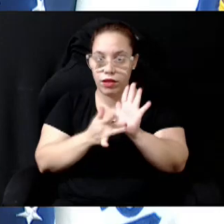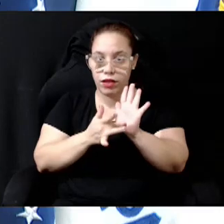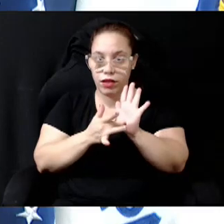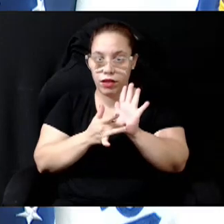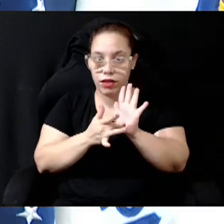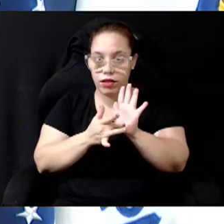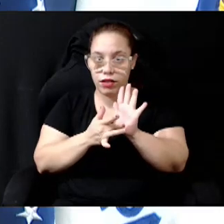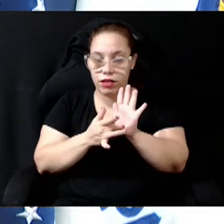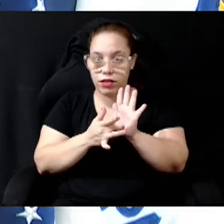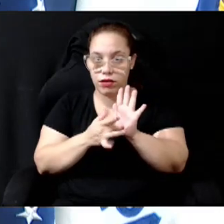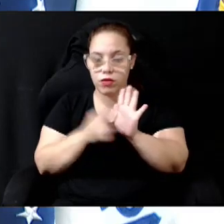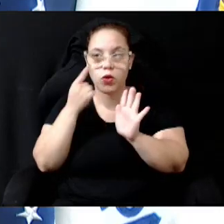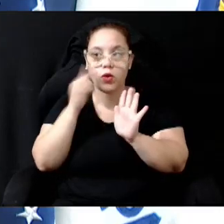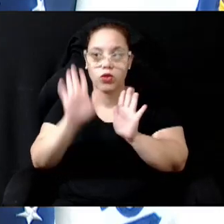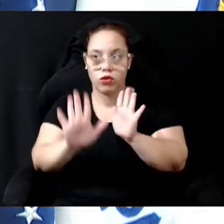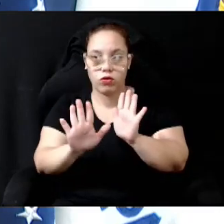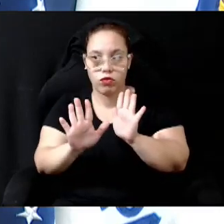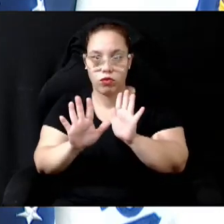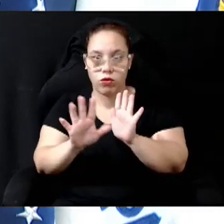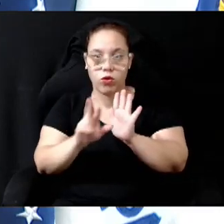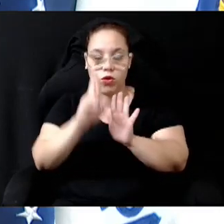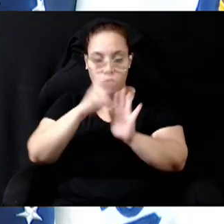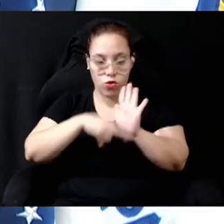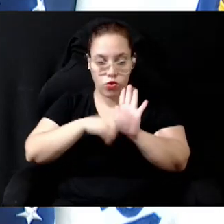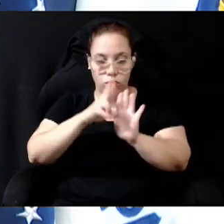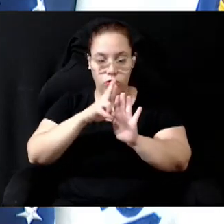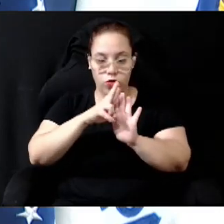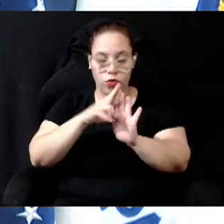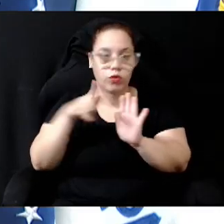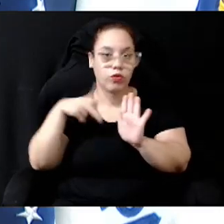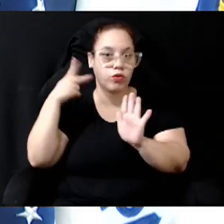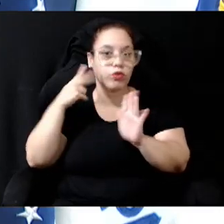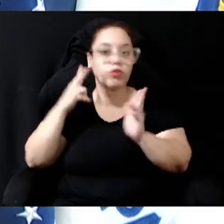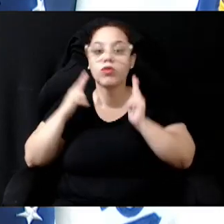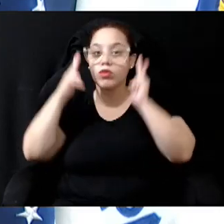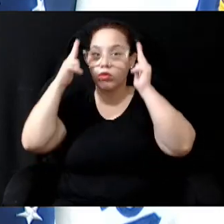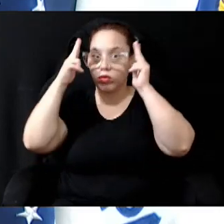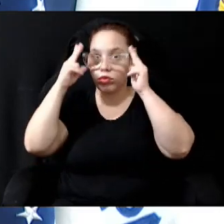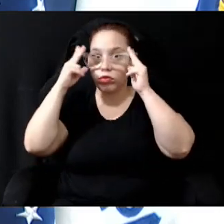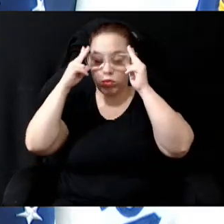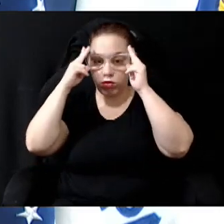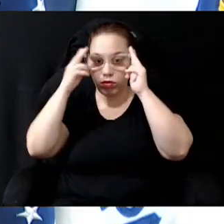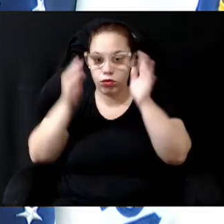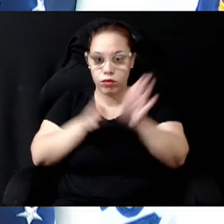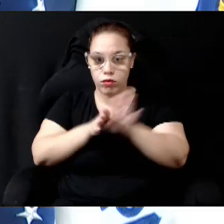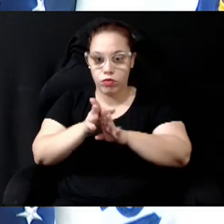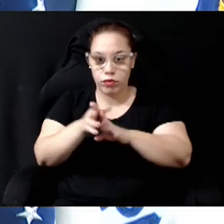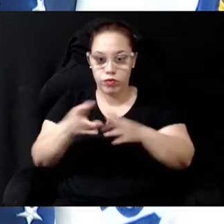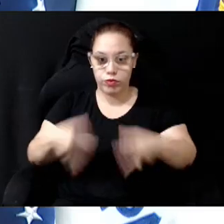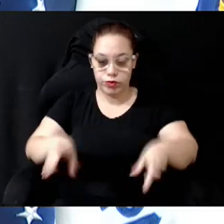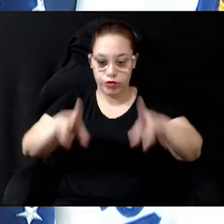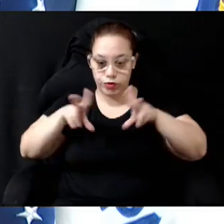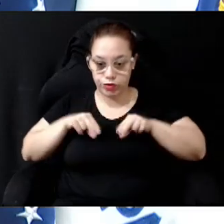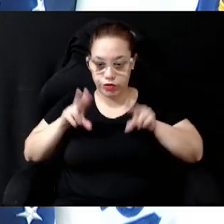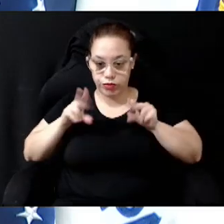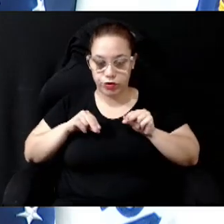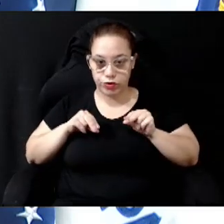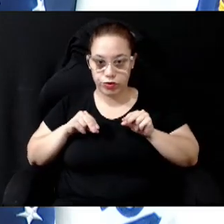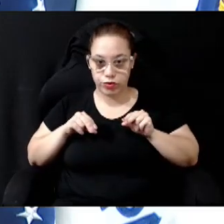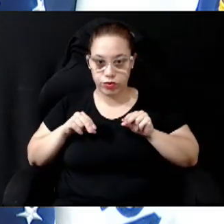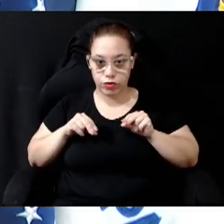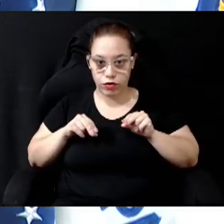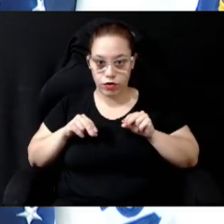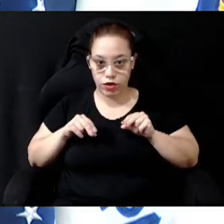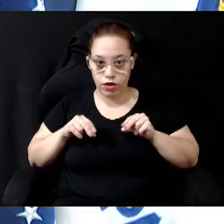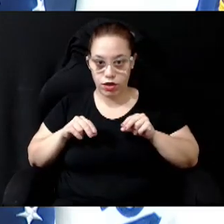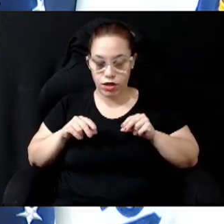me ver aqui, um requerimento do vereador Edivaldo Cabelo, que concede diploma de honra ao mérito à Rádio Ponte